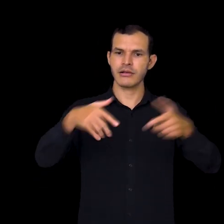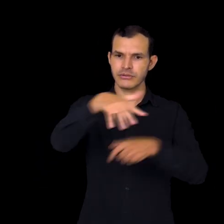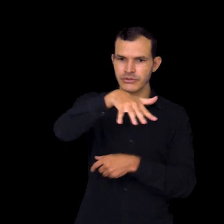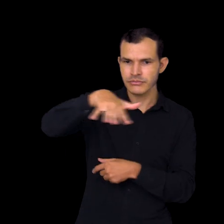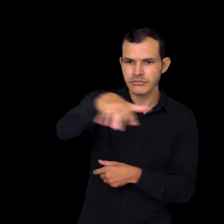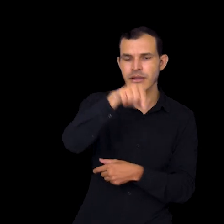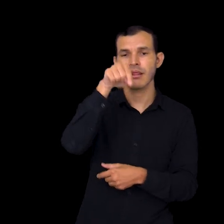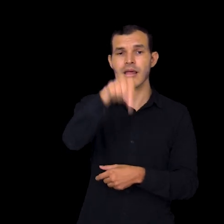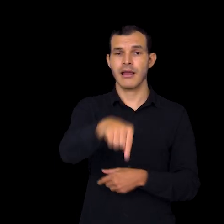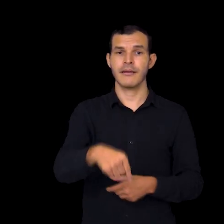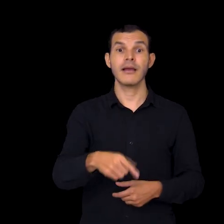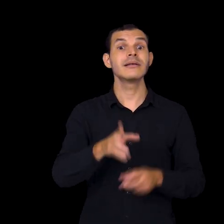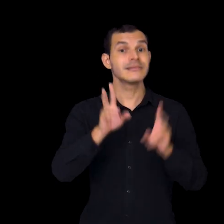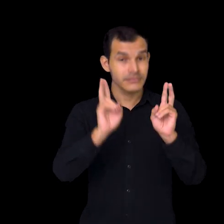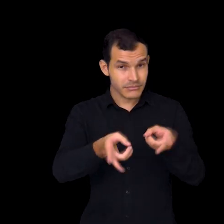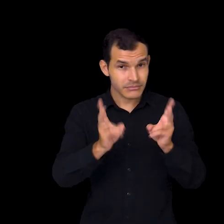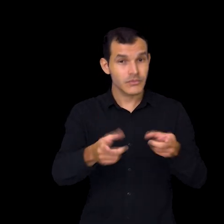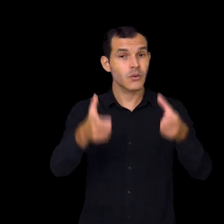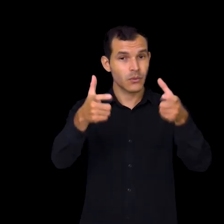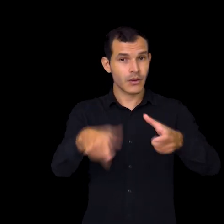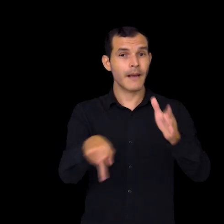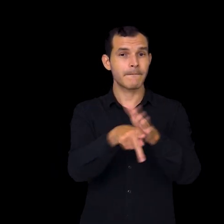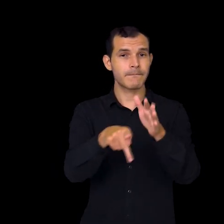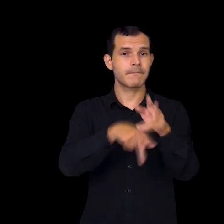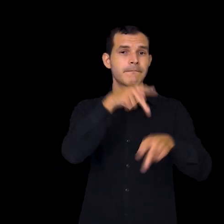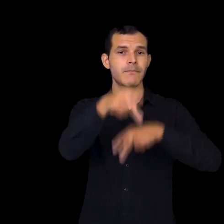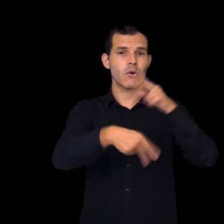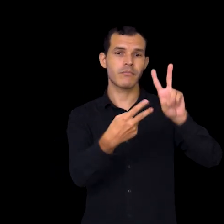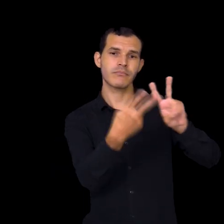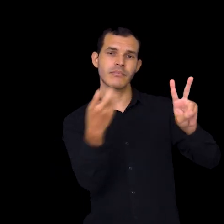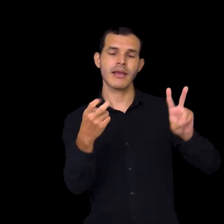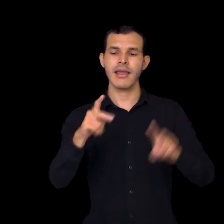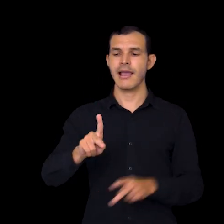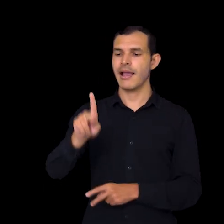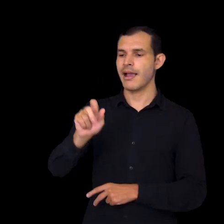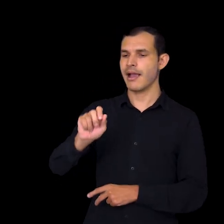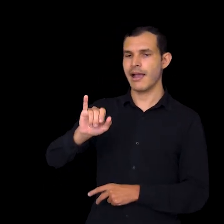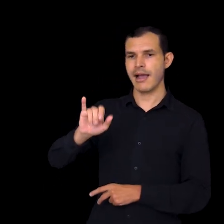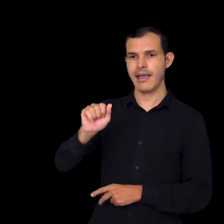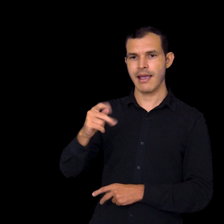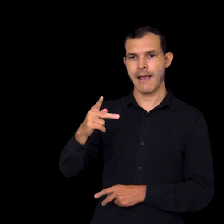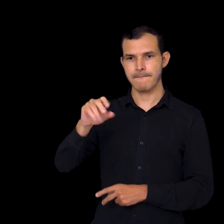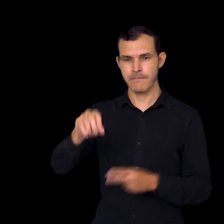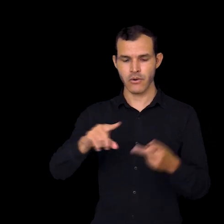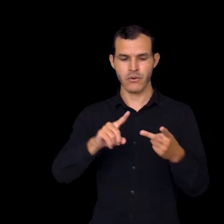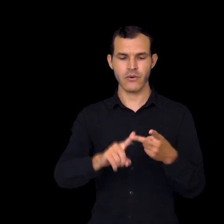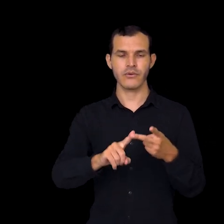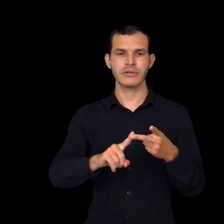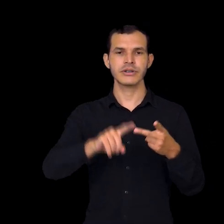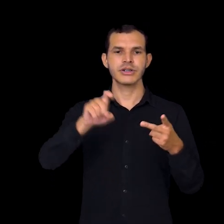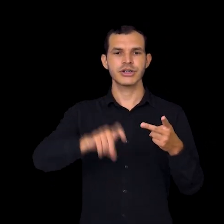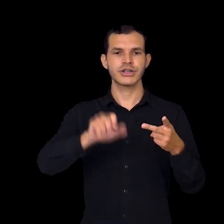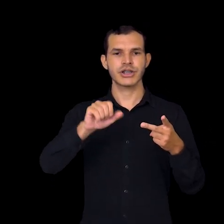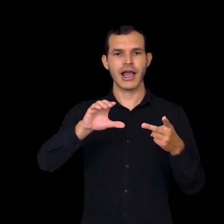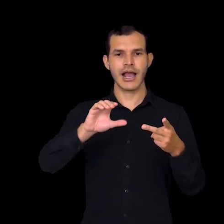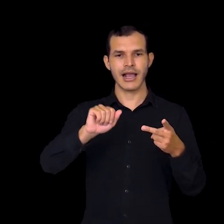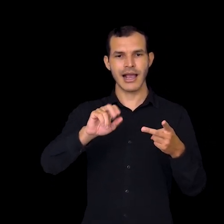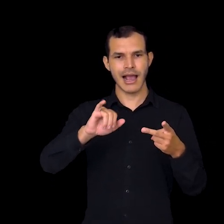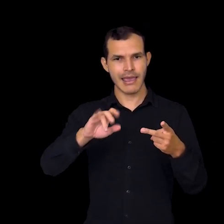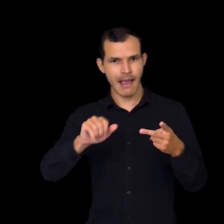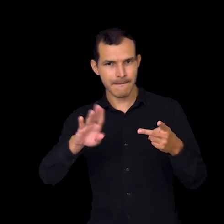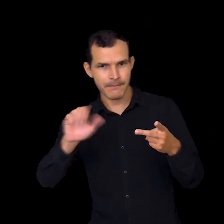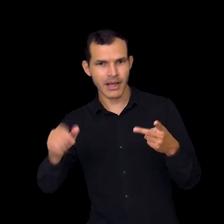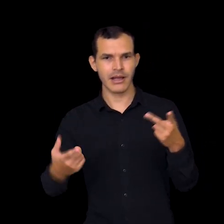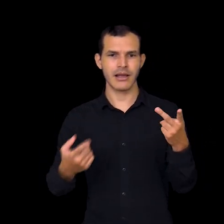esse sempre foi um lugar que é território do povo Kayapó, do povo Xacriabá, dos crixás, dos